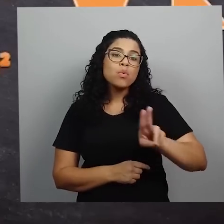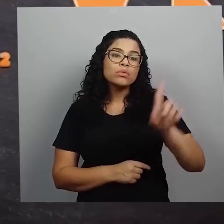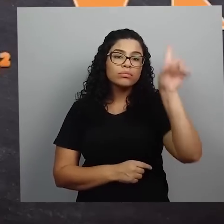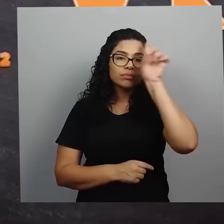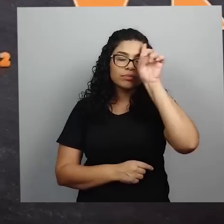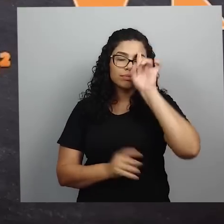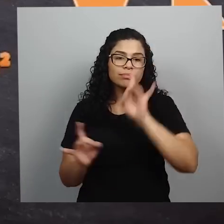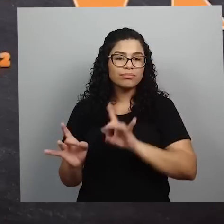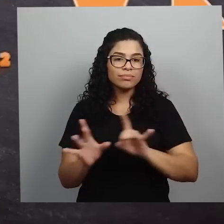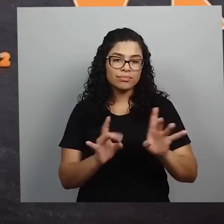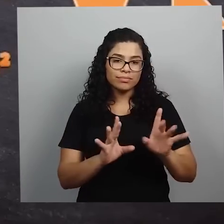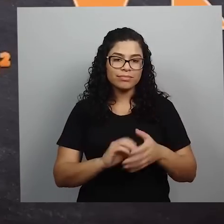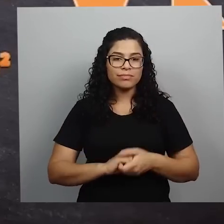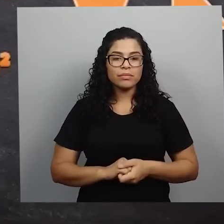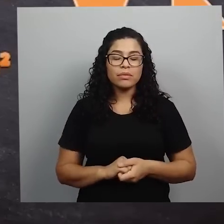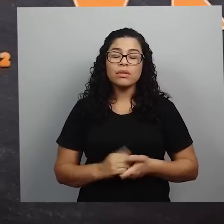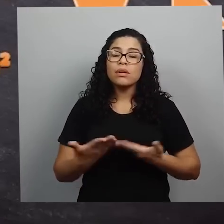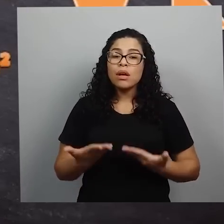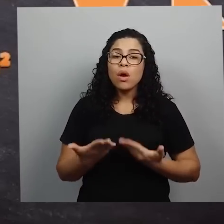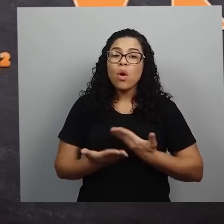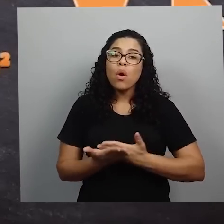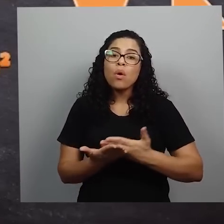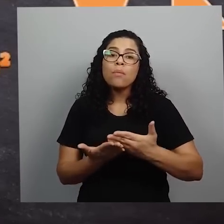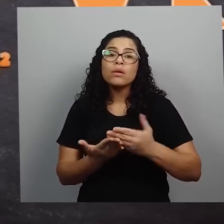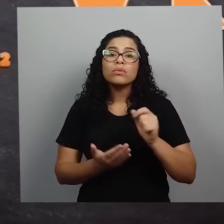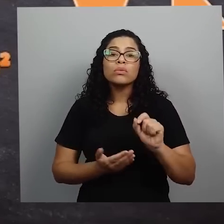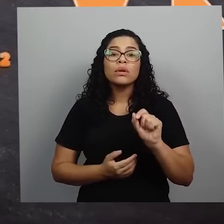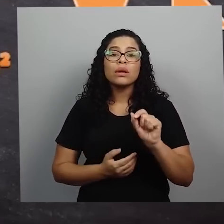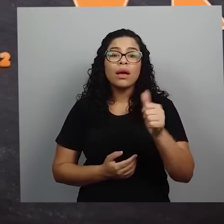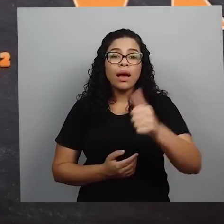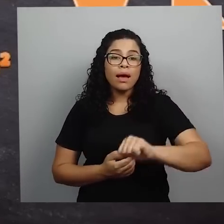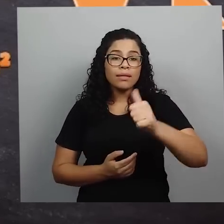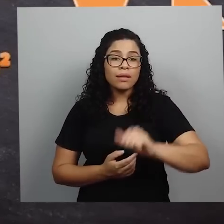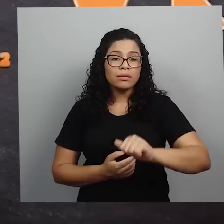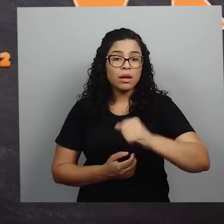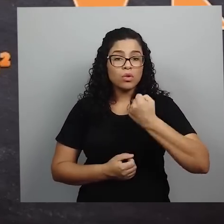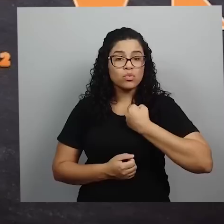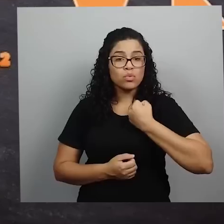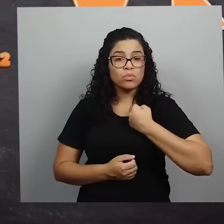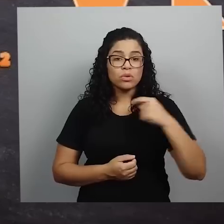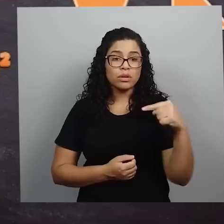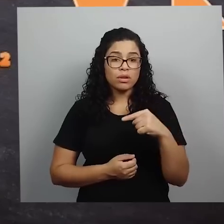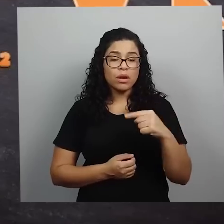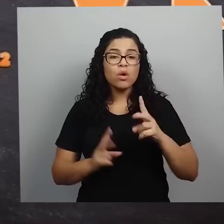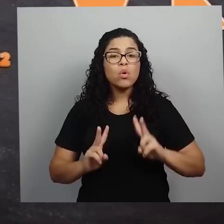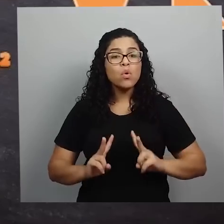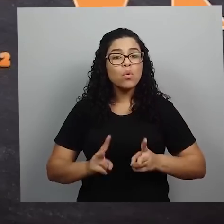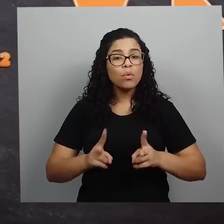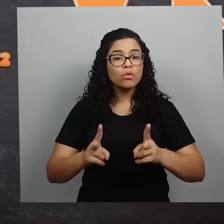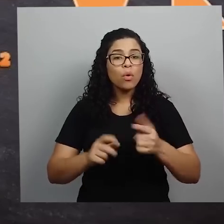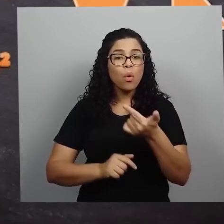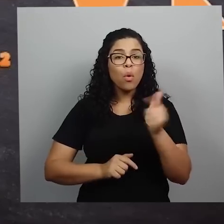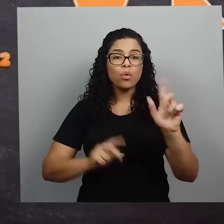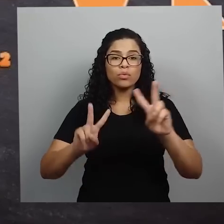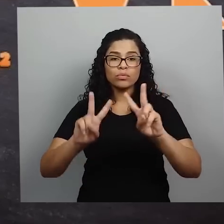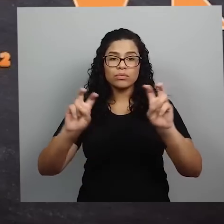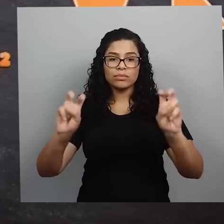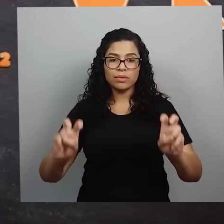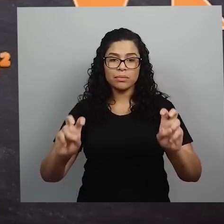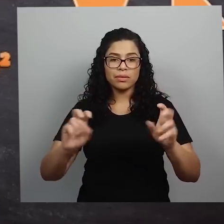frente continuaremos a analisar a questão dos números negativos mais um pouco e continuaremos também com outros